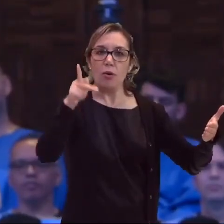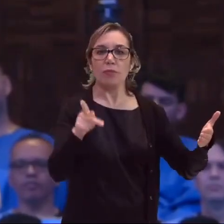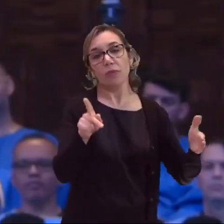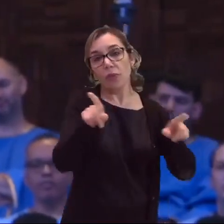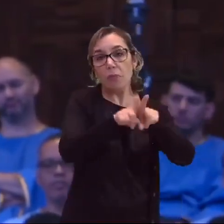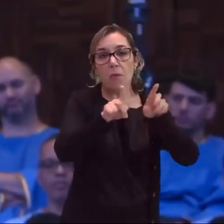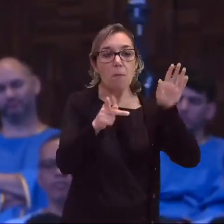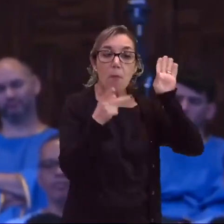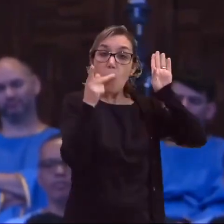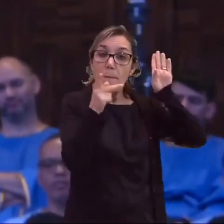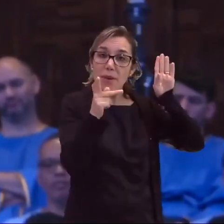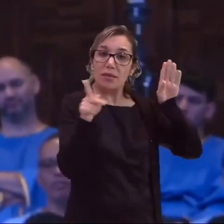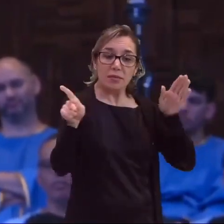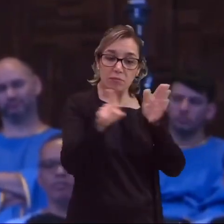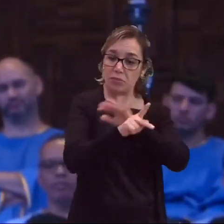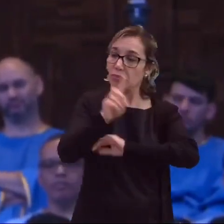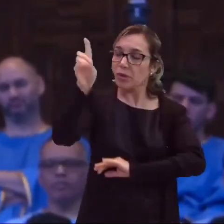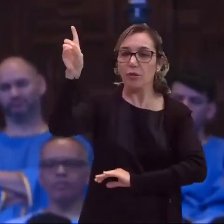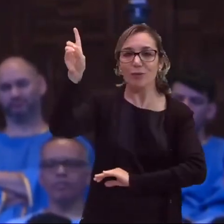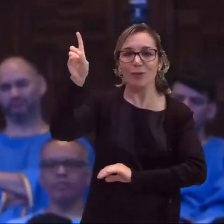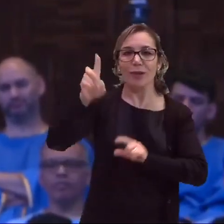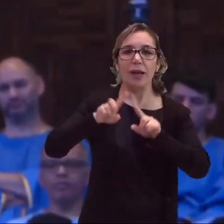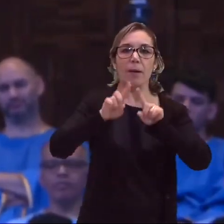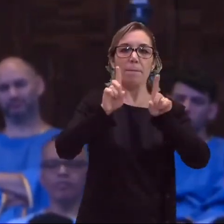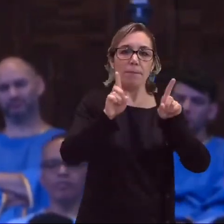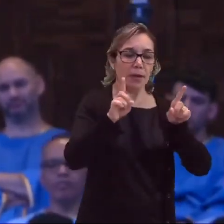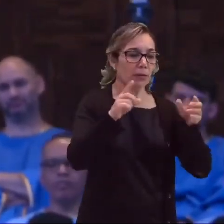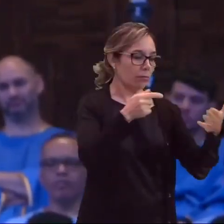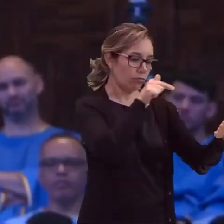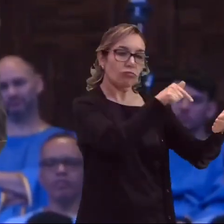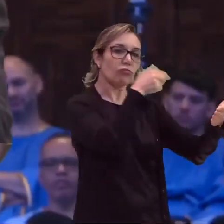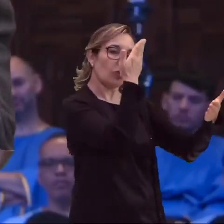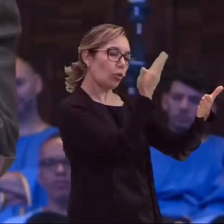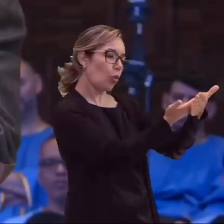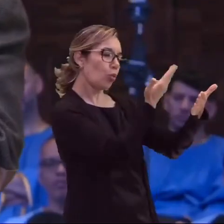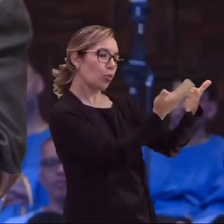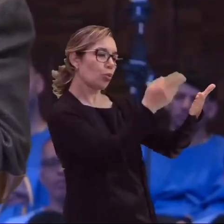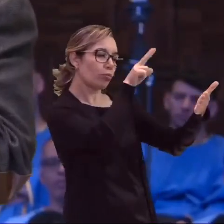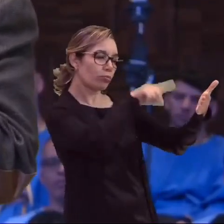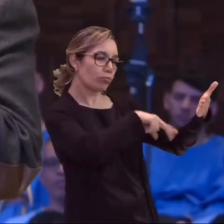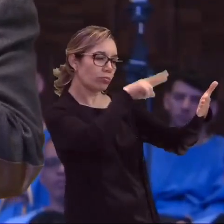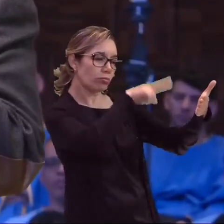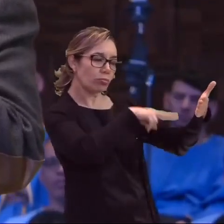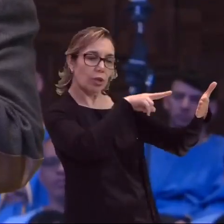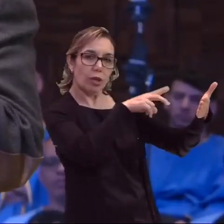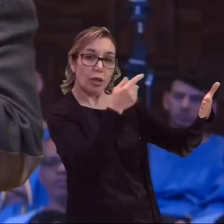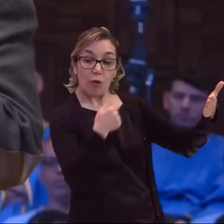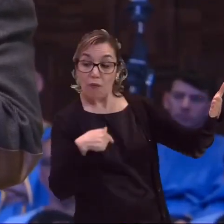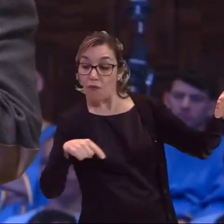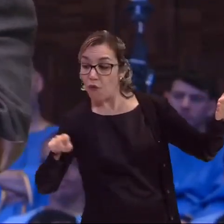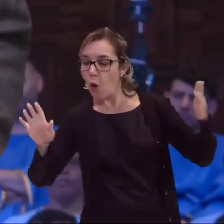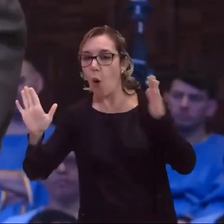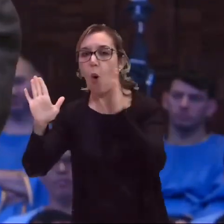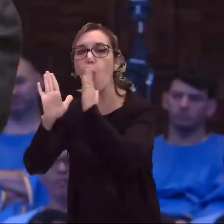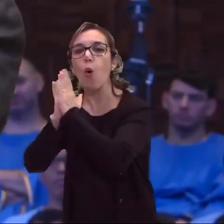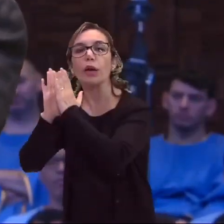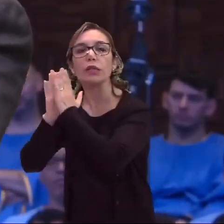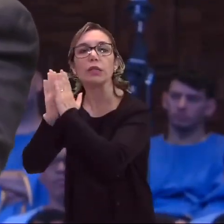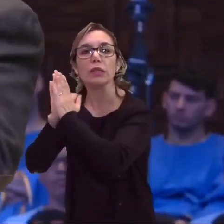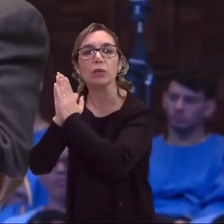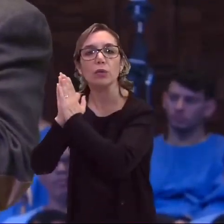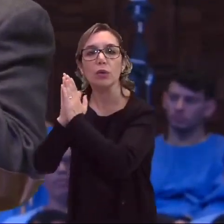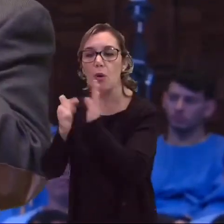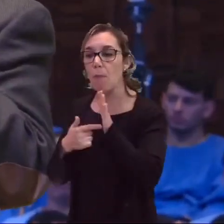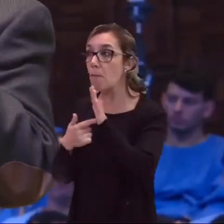é mas quando eu vou para oração Eu vivo o amor de Deus comigo e eu